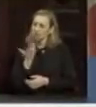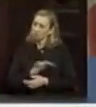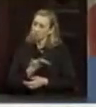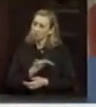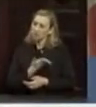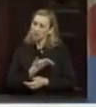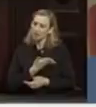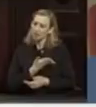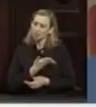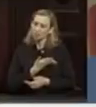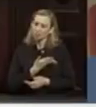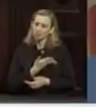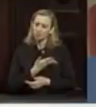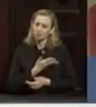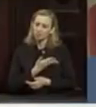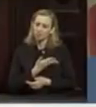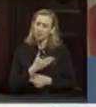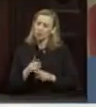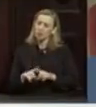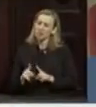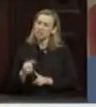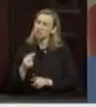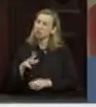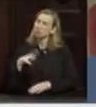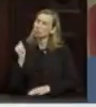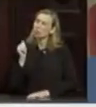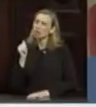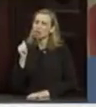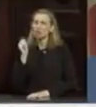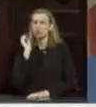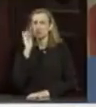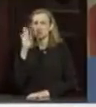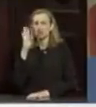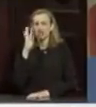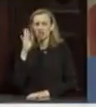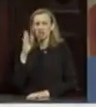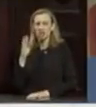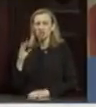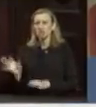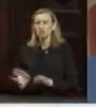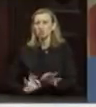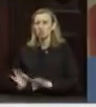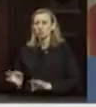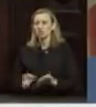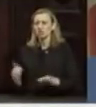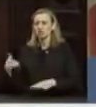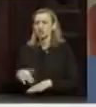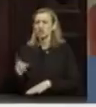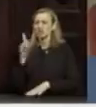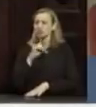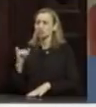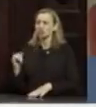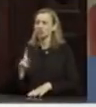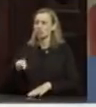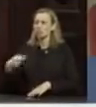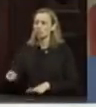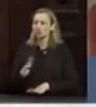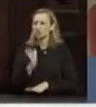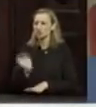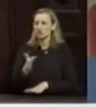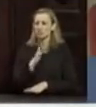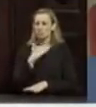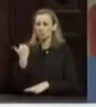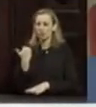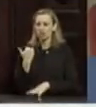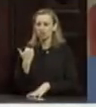nunca imaginei, no final dessa história aqui no Parlamento, história que eu construí do lado dela,